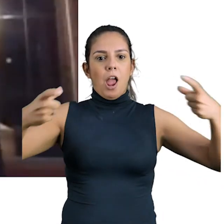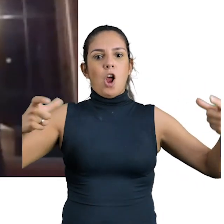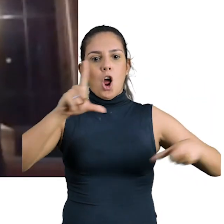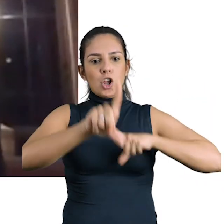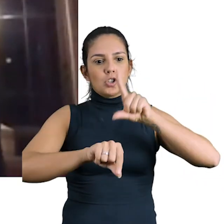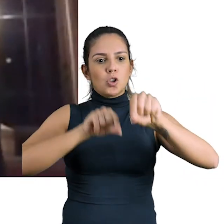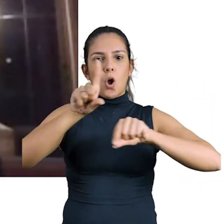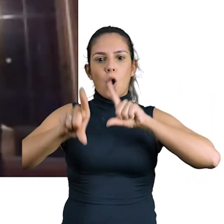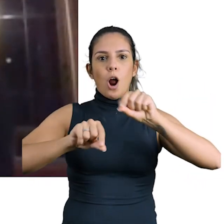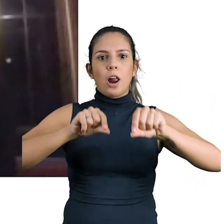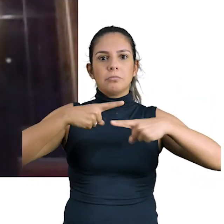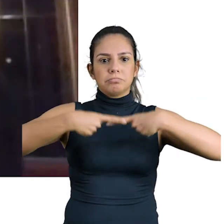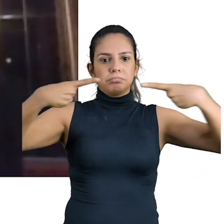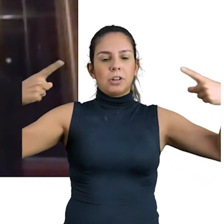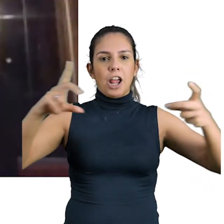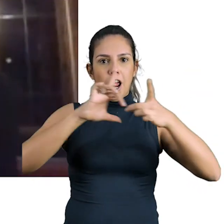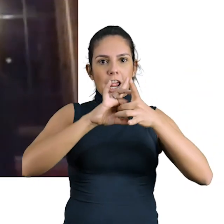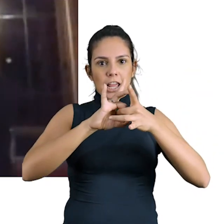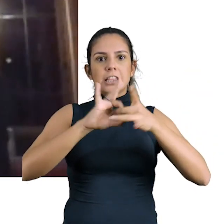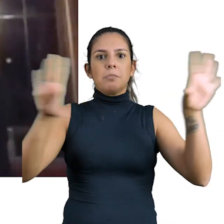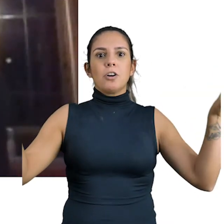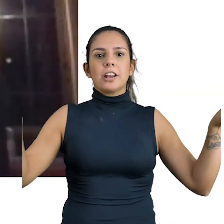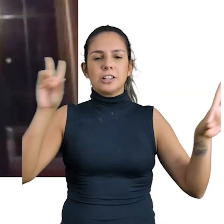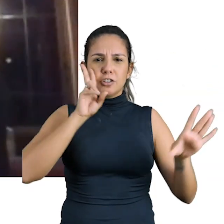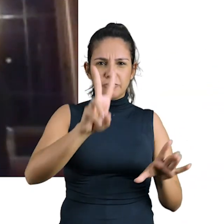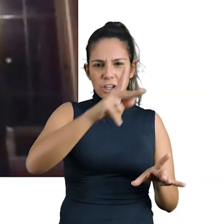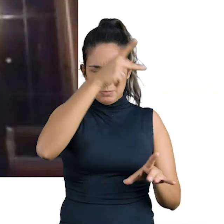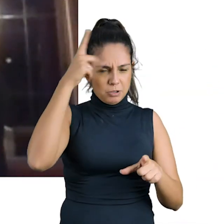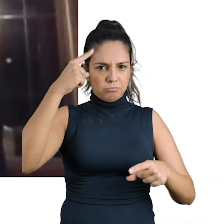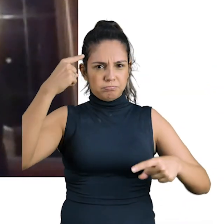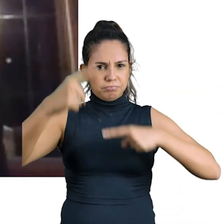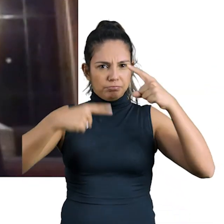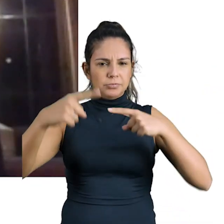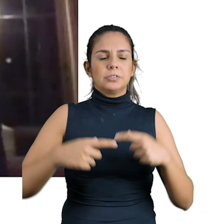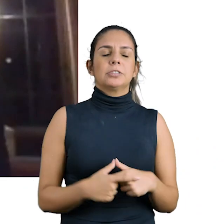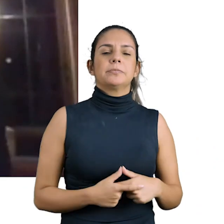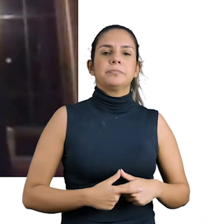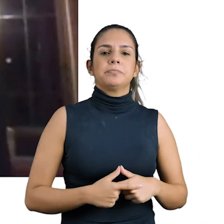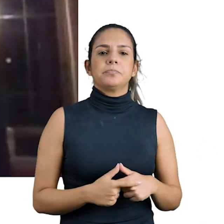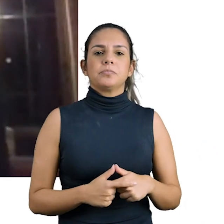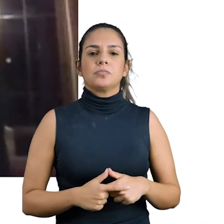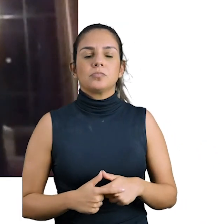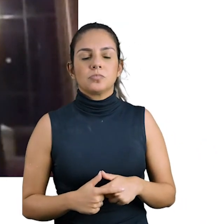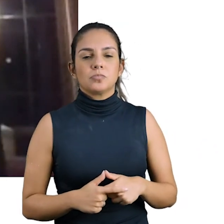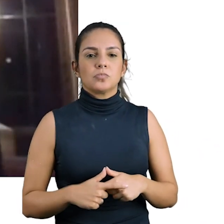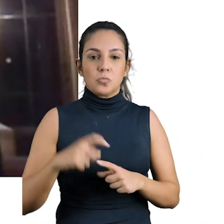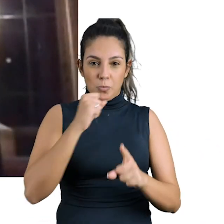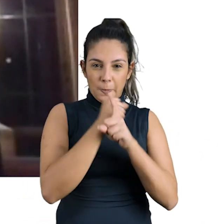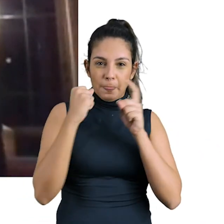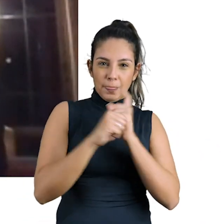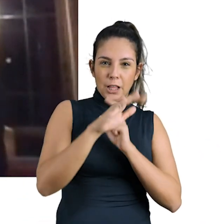eu participo mais ativamente do Estamos Juntos, mas eu acho que em vários momentos